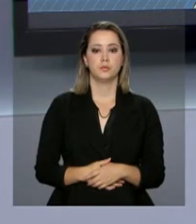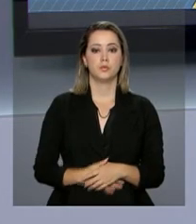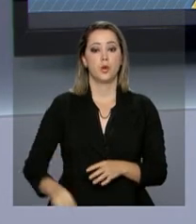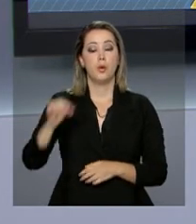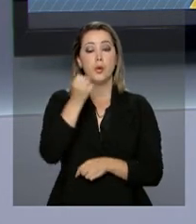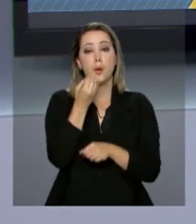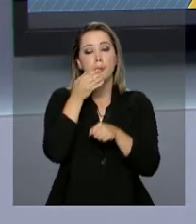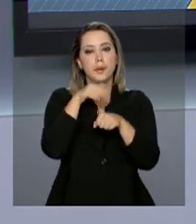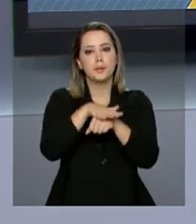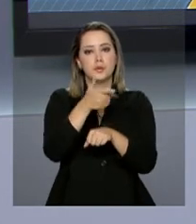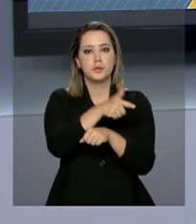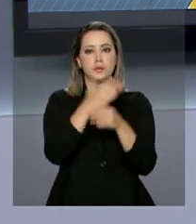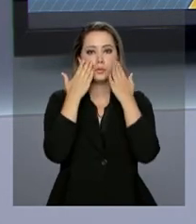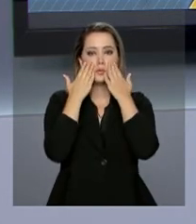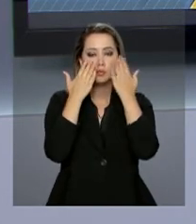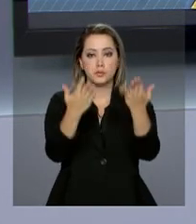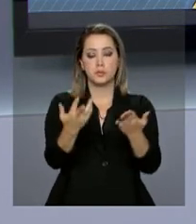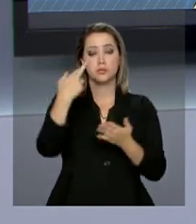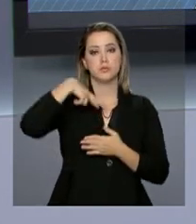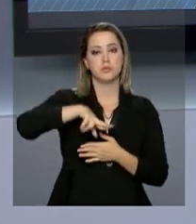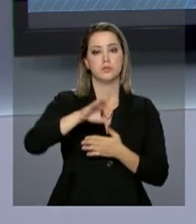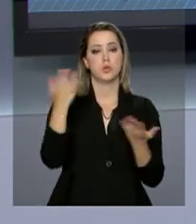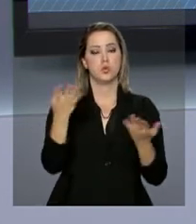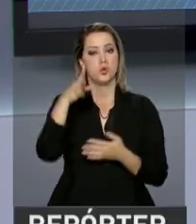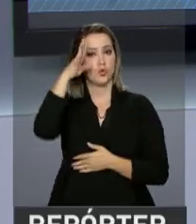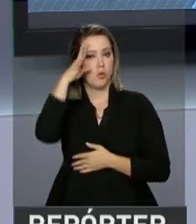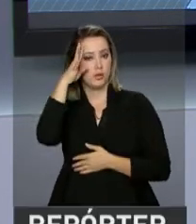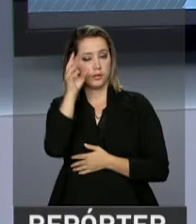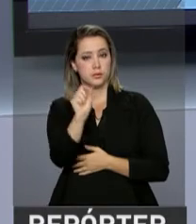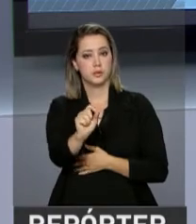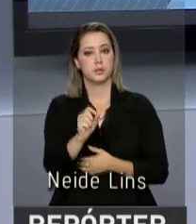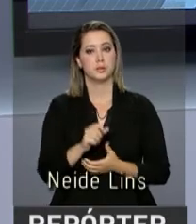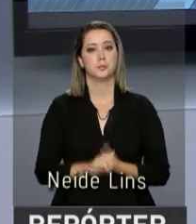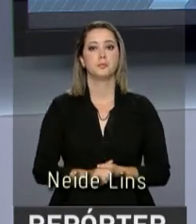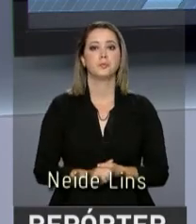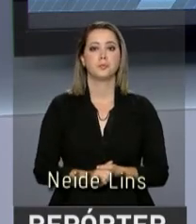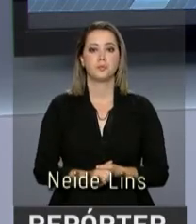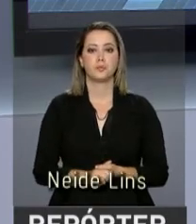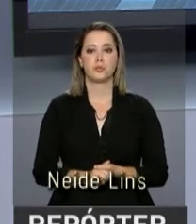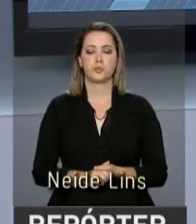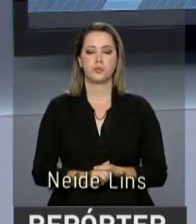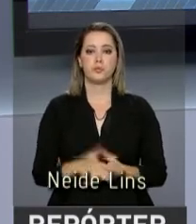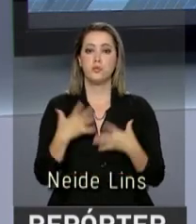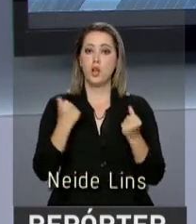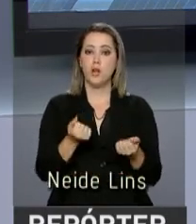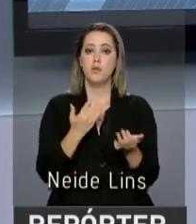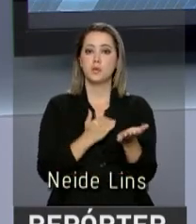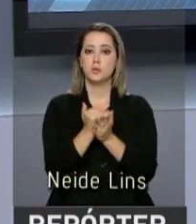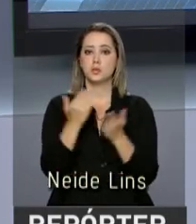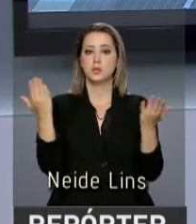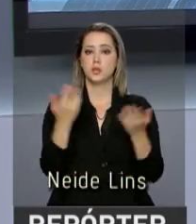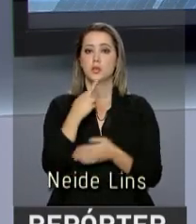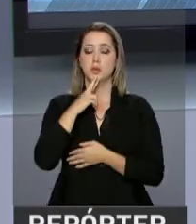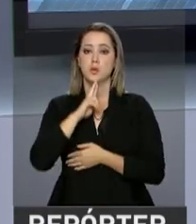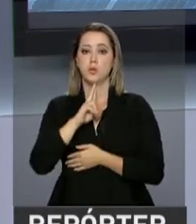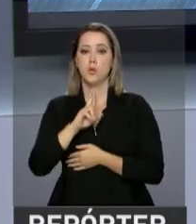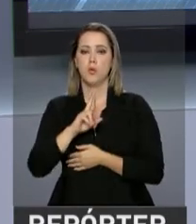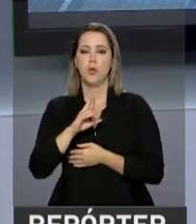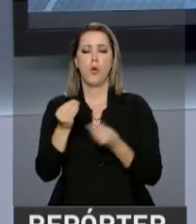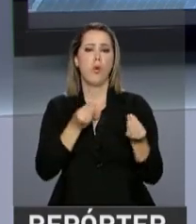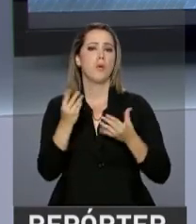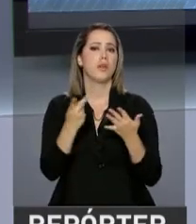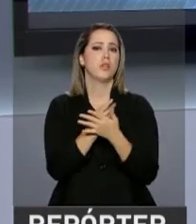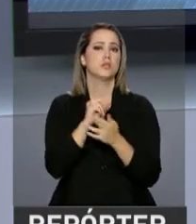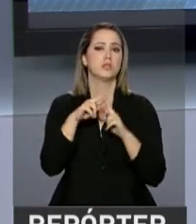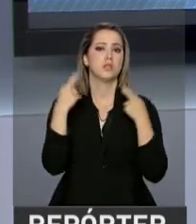Olá, boa noite. No ar, a última edição desta quarta-feira do Repórter NBR. E nós vamos começar com o resultado da reunião do